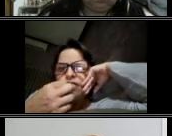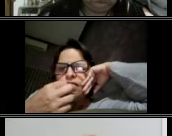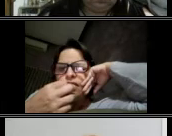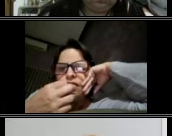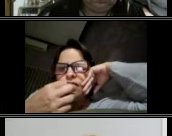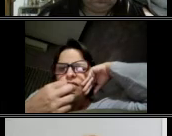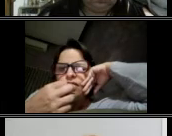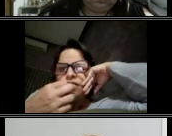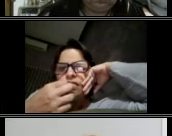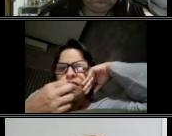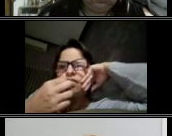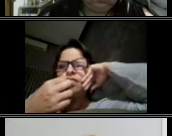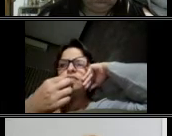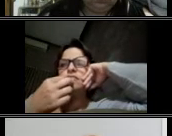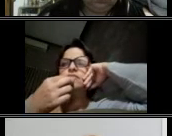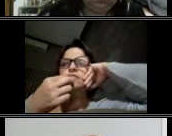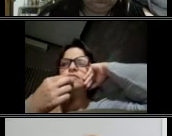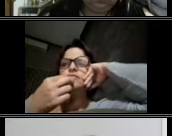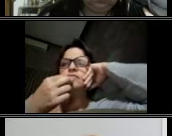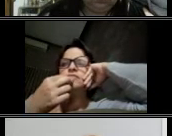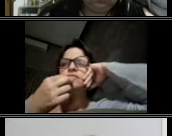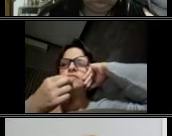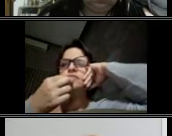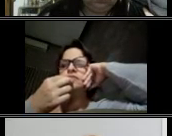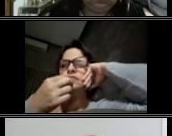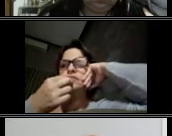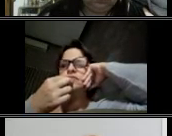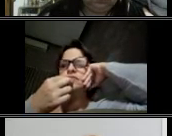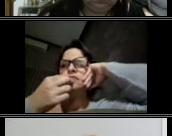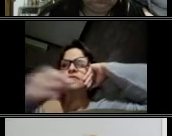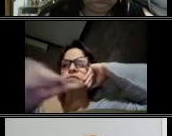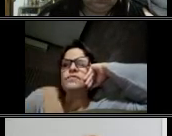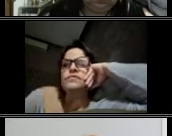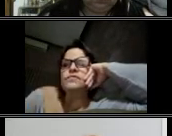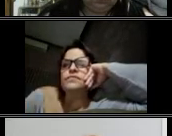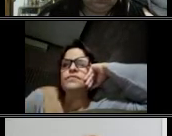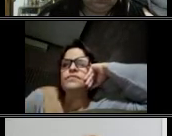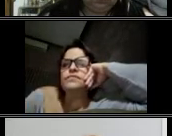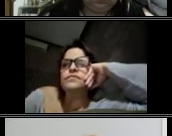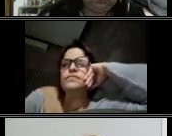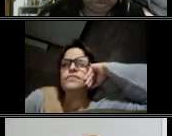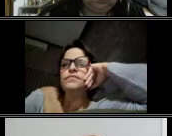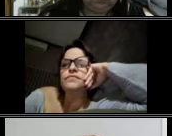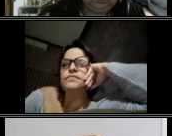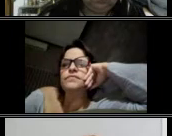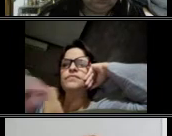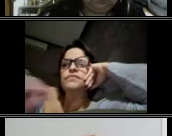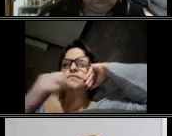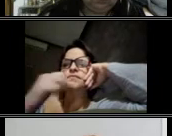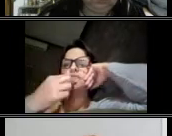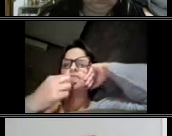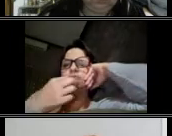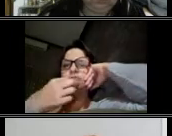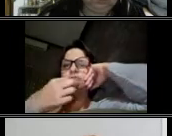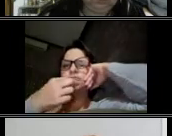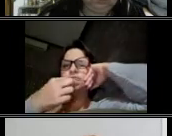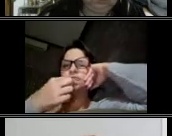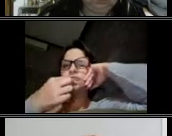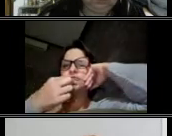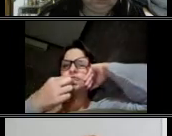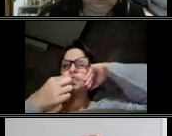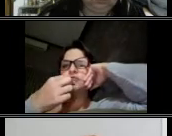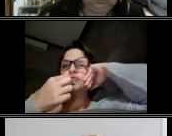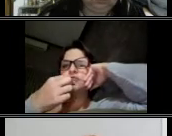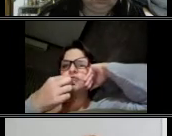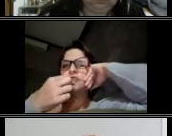estudou. Então, no estudo do Projeto Atenção Brasil, com várias instituições aí envolvidas, o que a